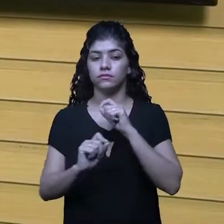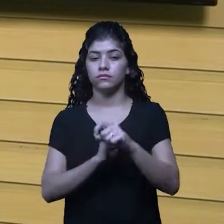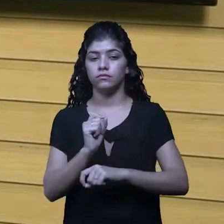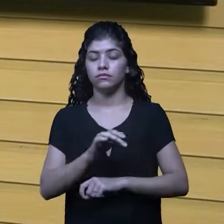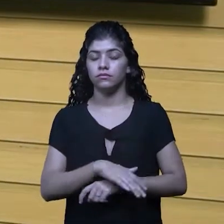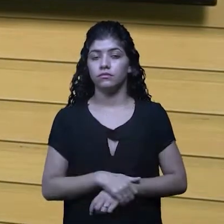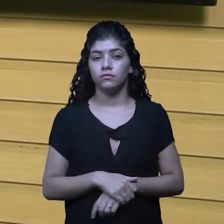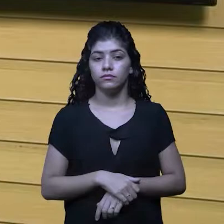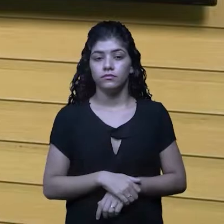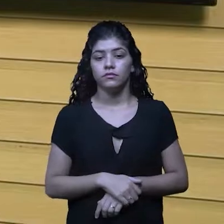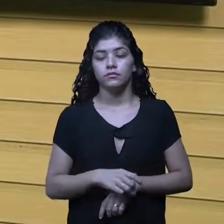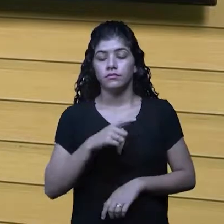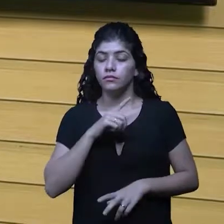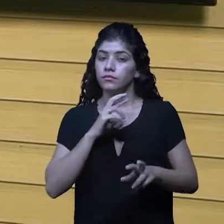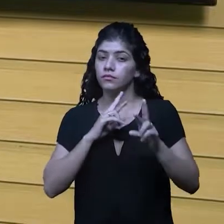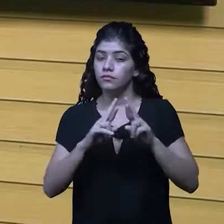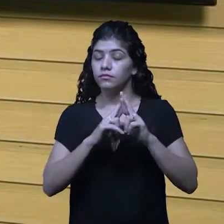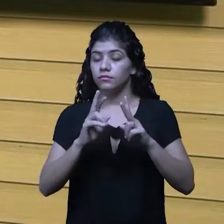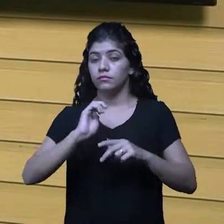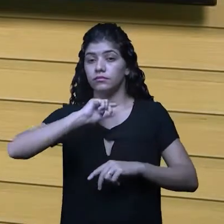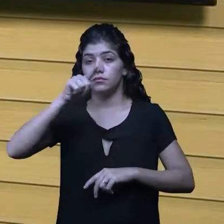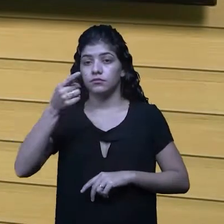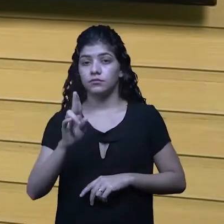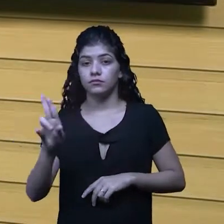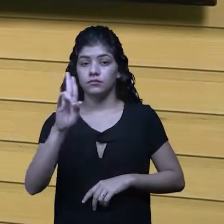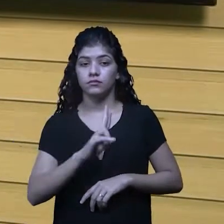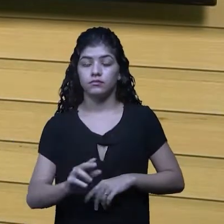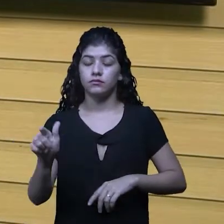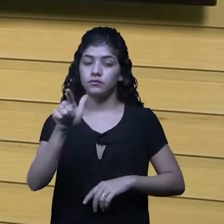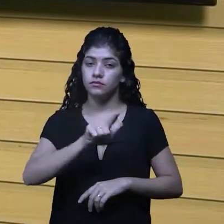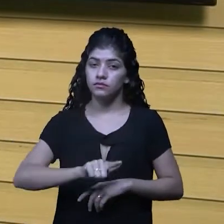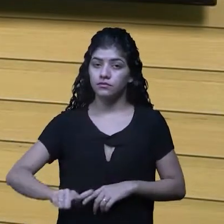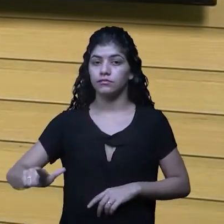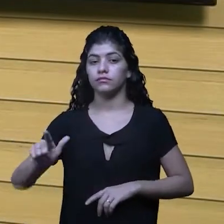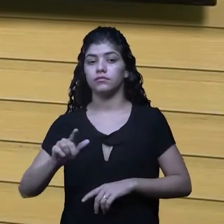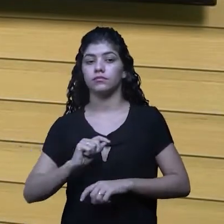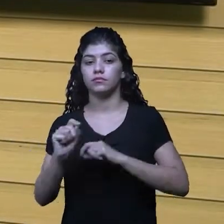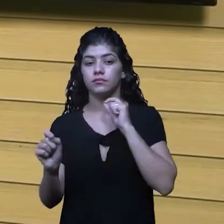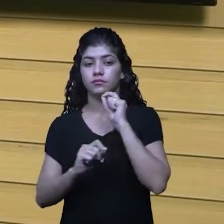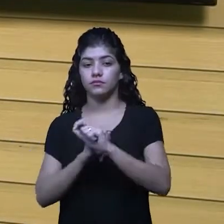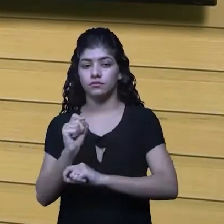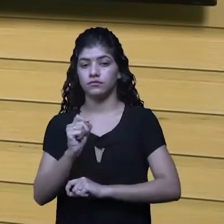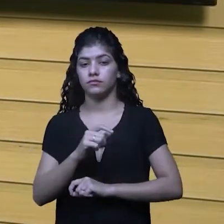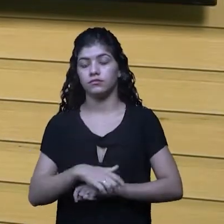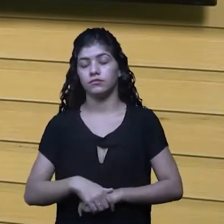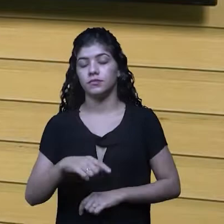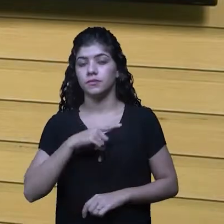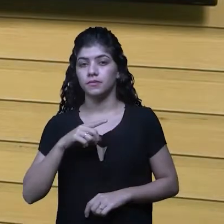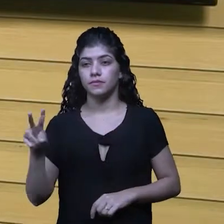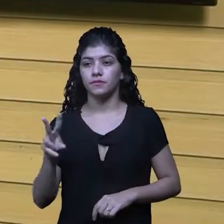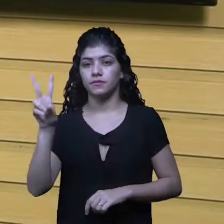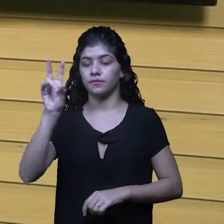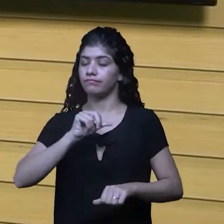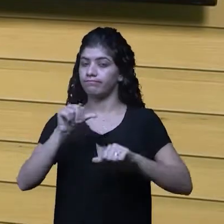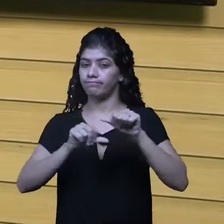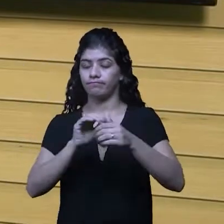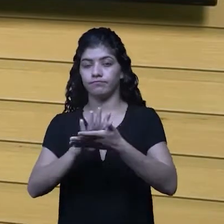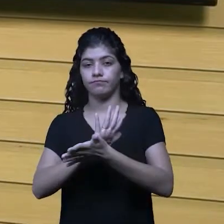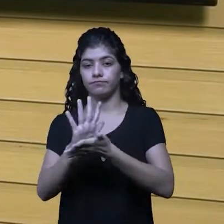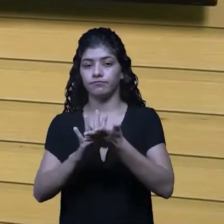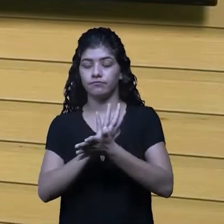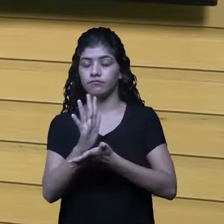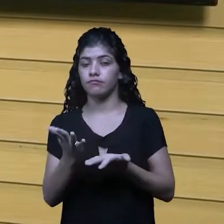ele está realmente medindo aquilo que você espera, e após o uso faz novamente a verificação se esses valores